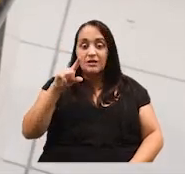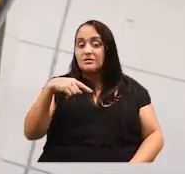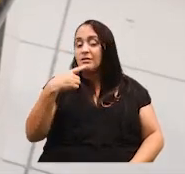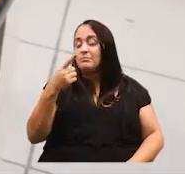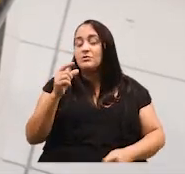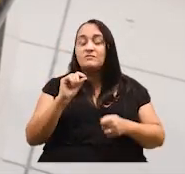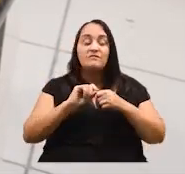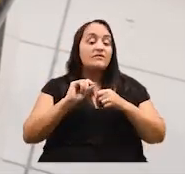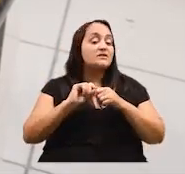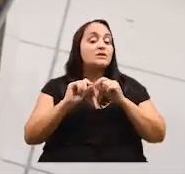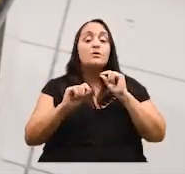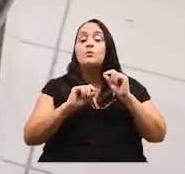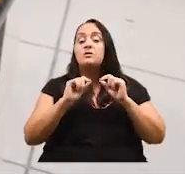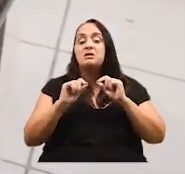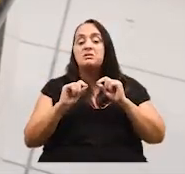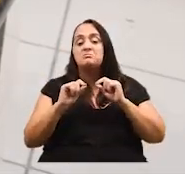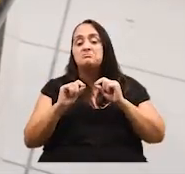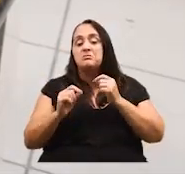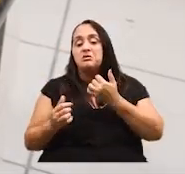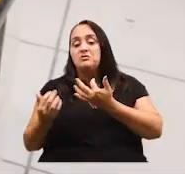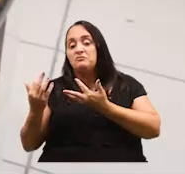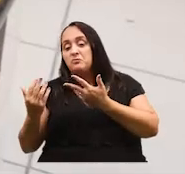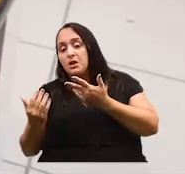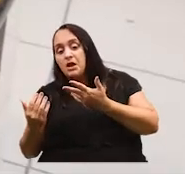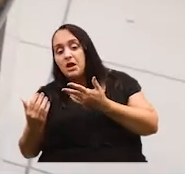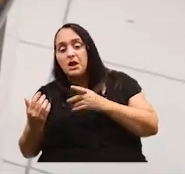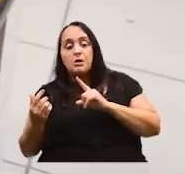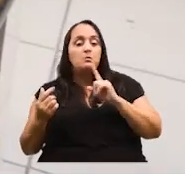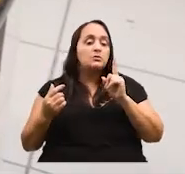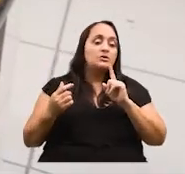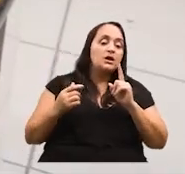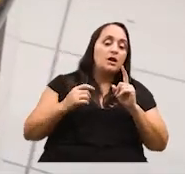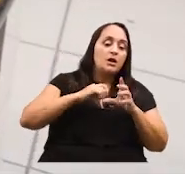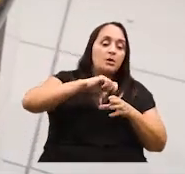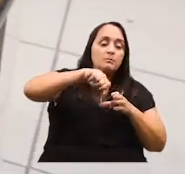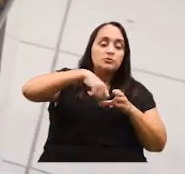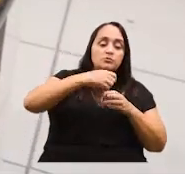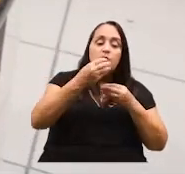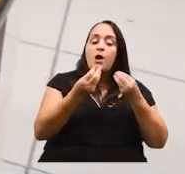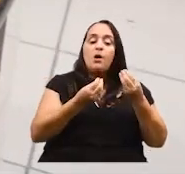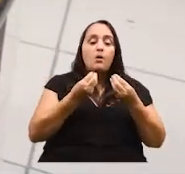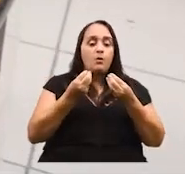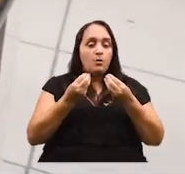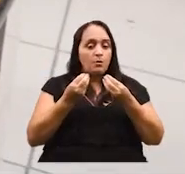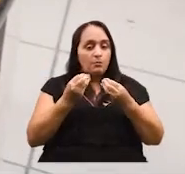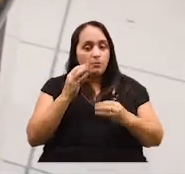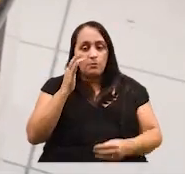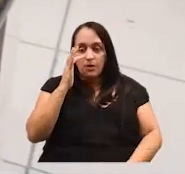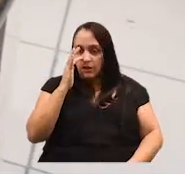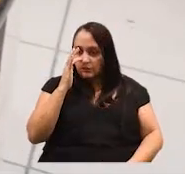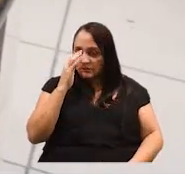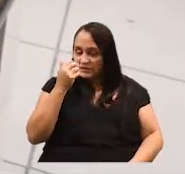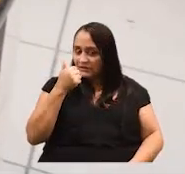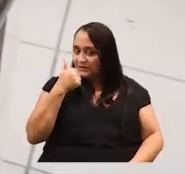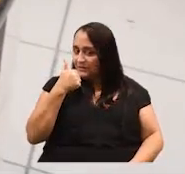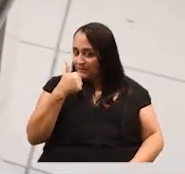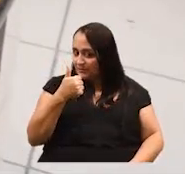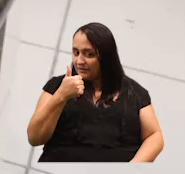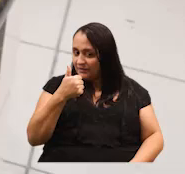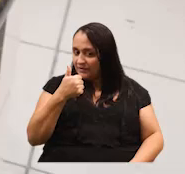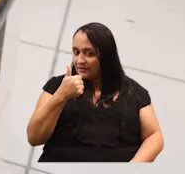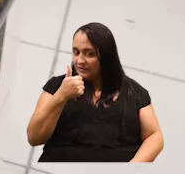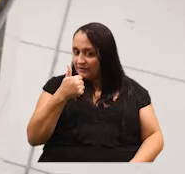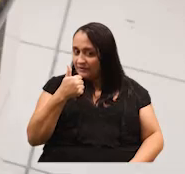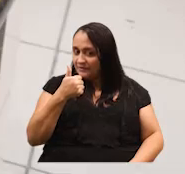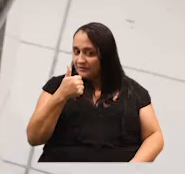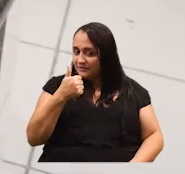fazer com tudo, né? Se eu vou para o fogão, se eu vou misturar. Então, fiquem atentos a esses detalhes. Vamos conhecer as